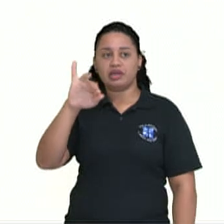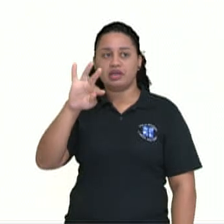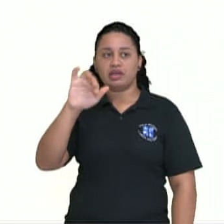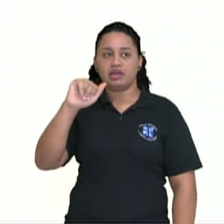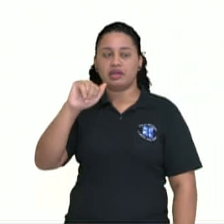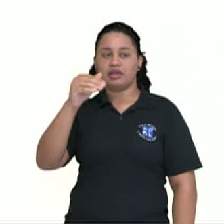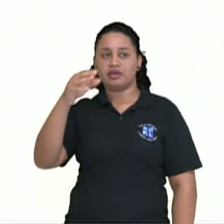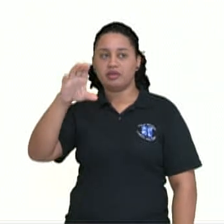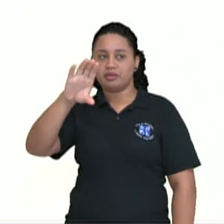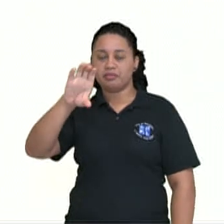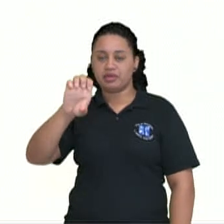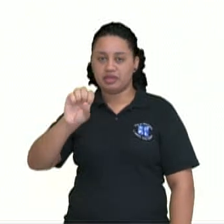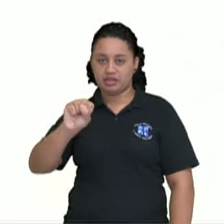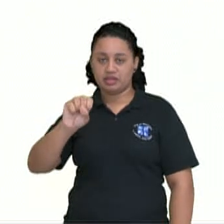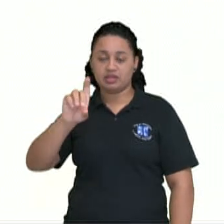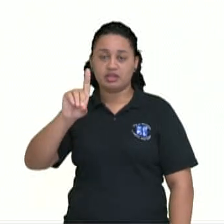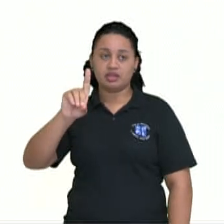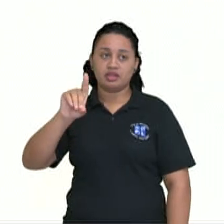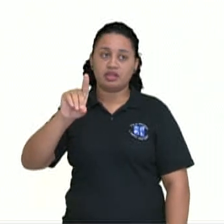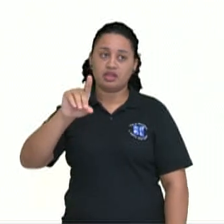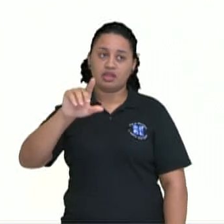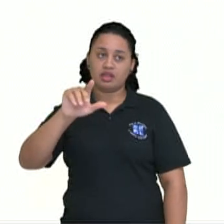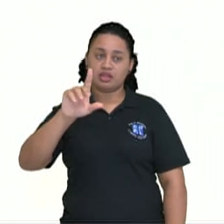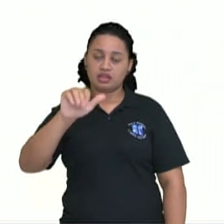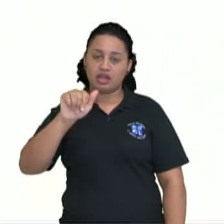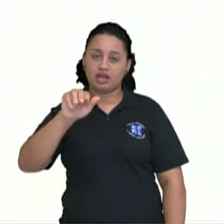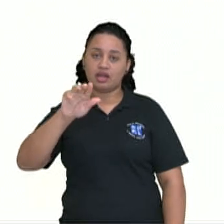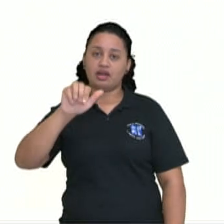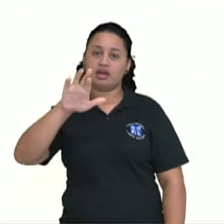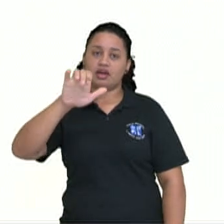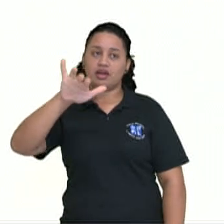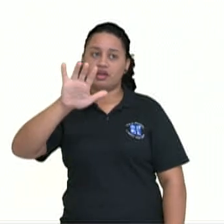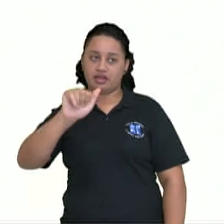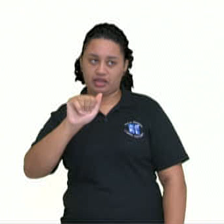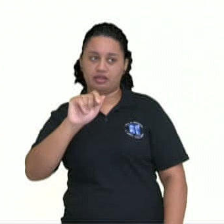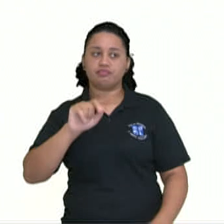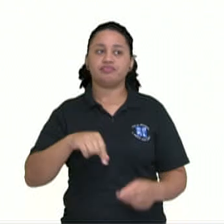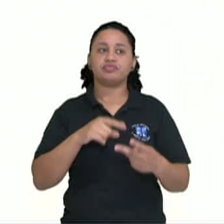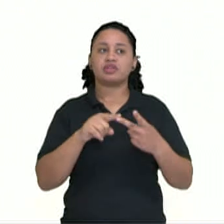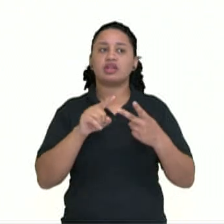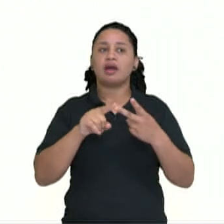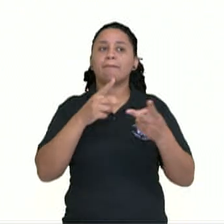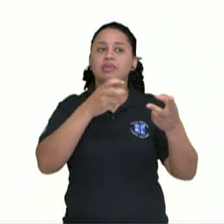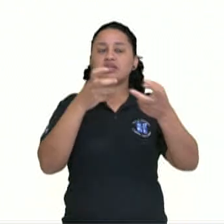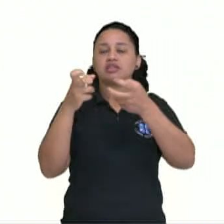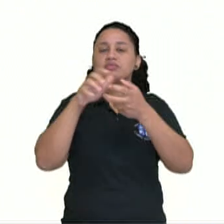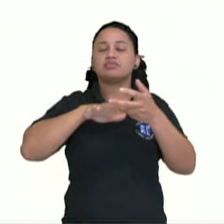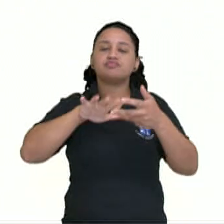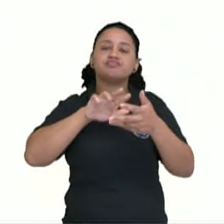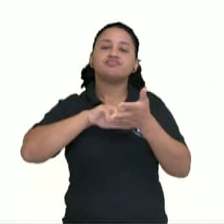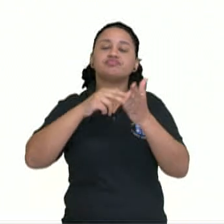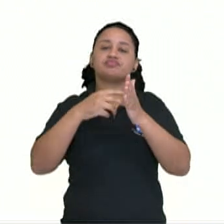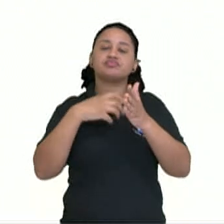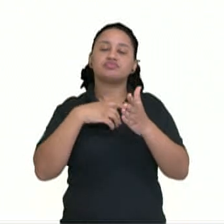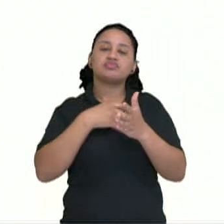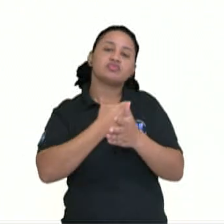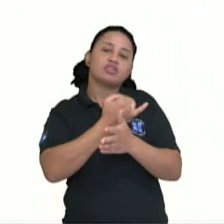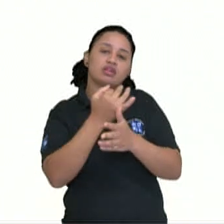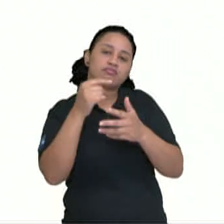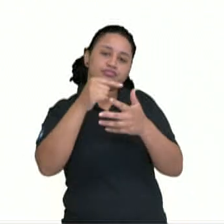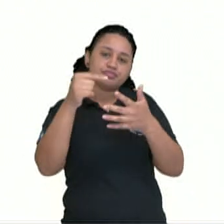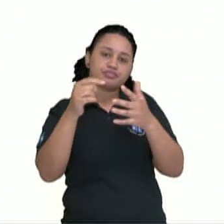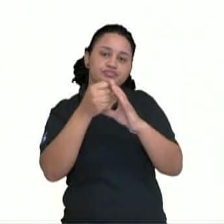as condições de produção da obra. Reconhecer alguns efeitos de sentido de algumas figuras de linguagem e da